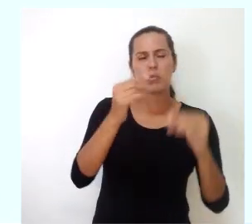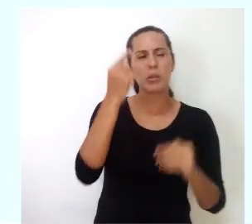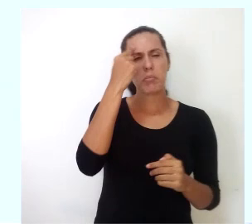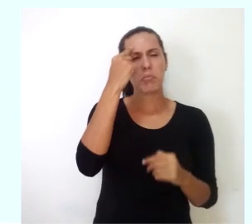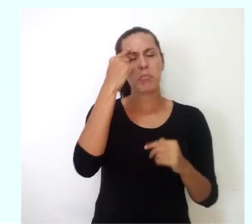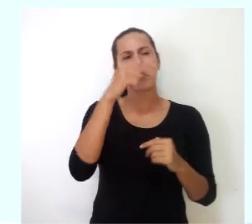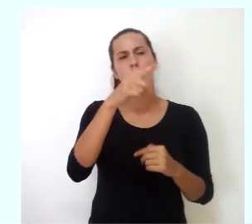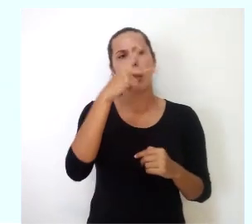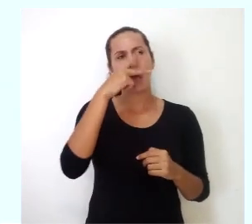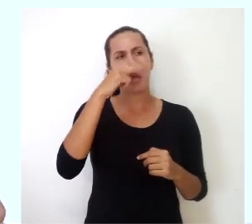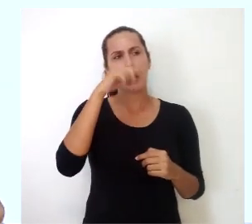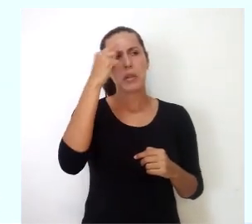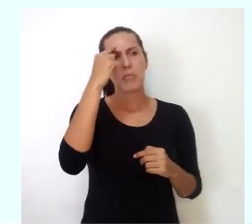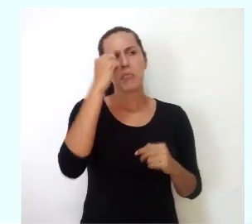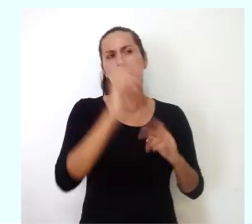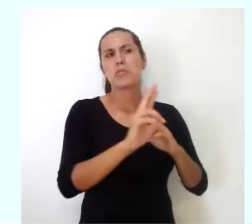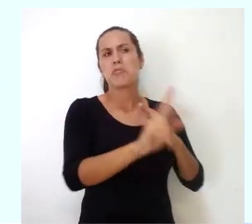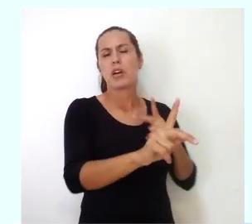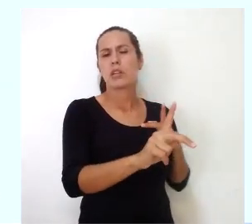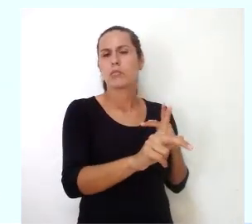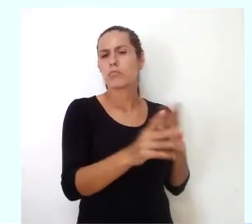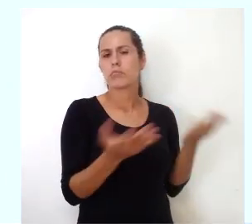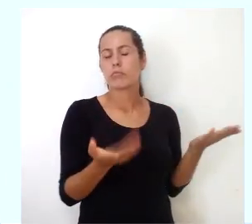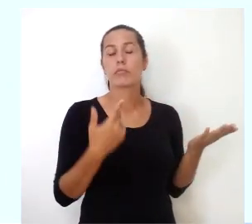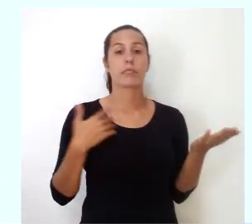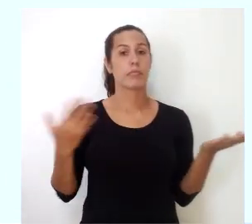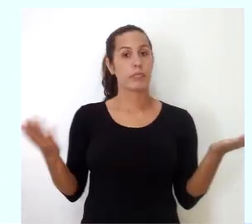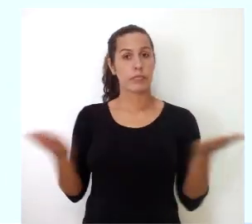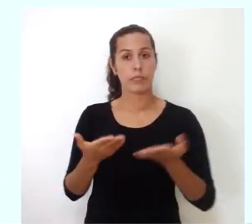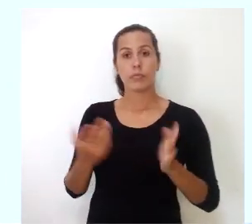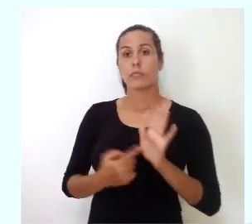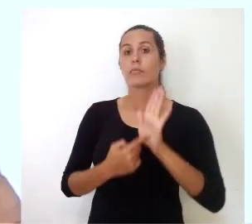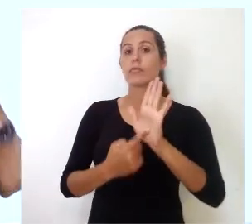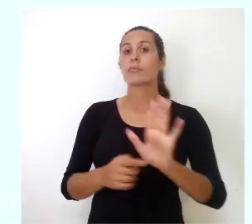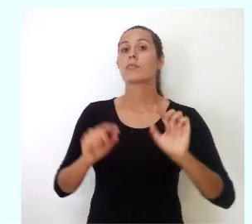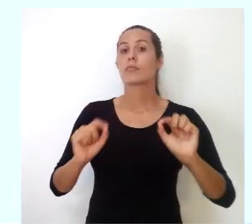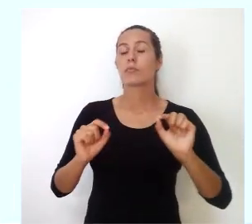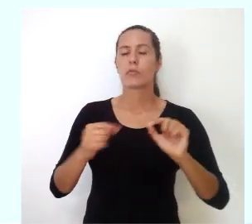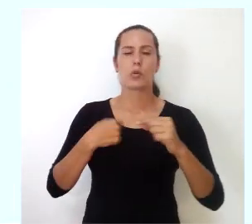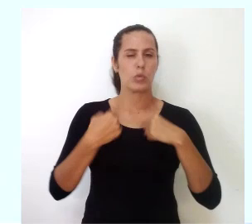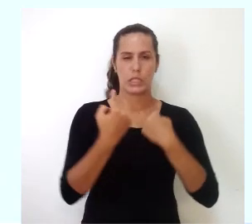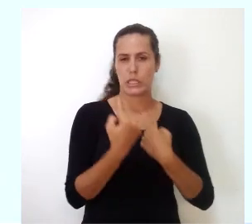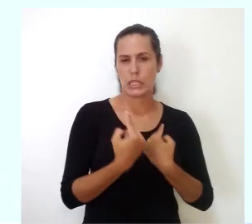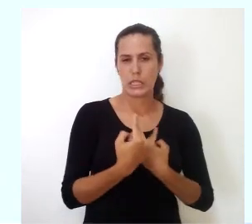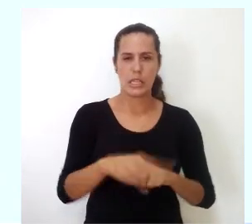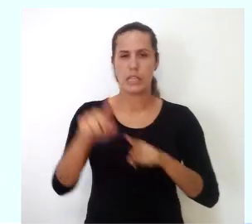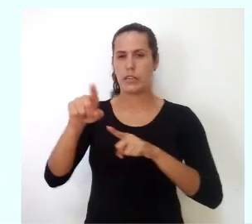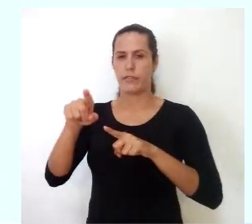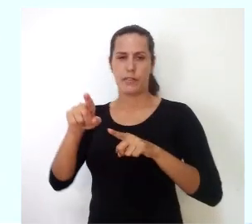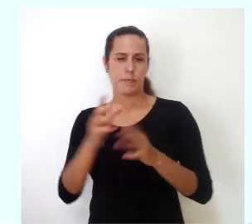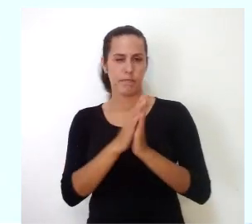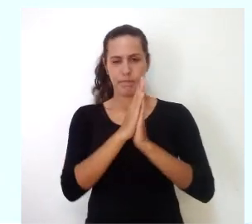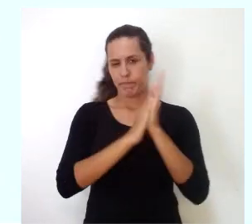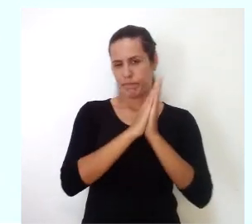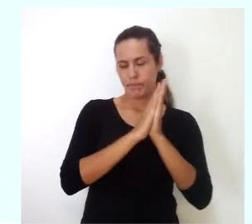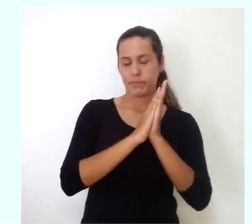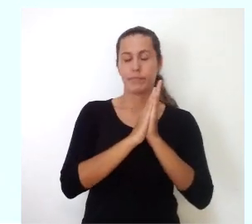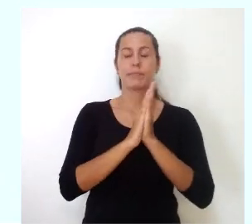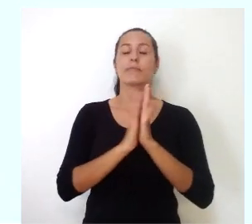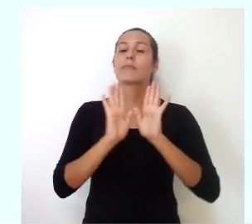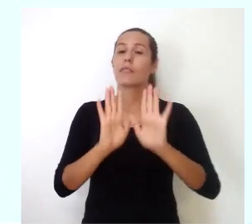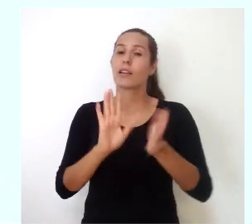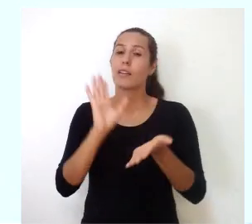de mim, certo? E eu trouxe para vocês um desafio. Na verdade, eu trouxe